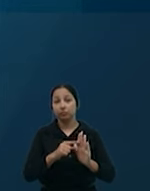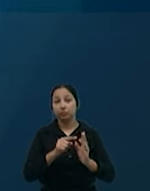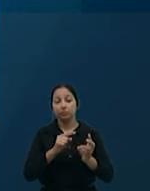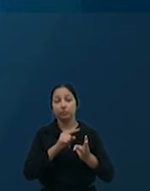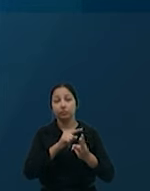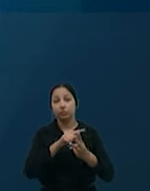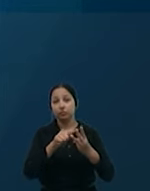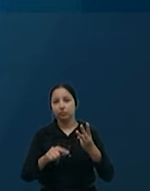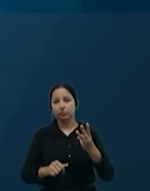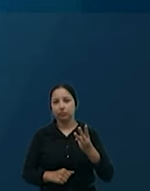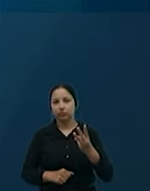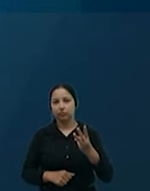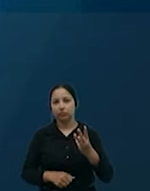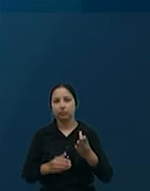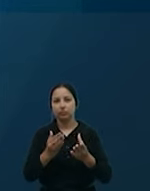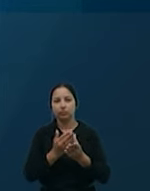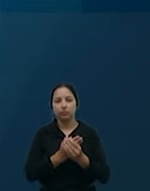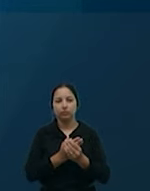essa corte.